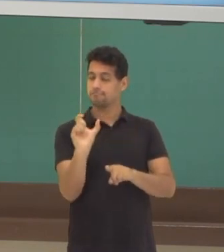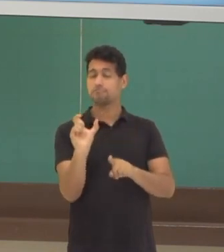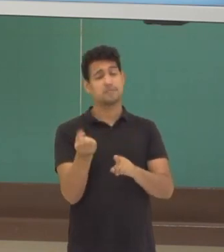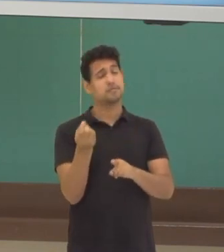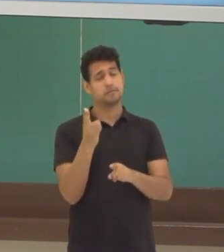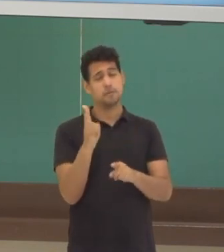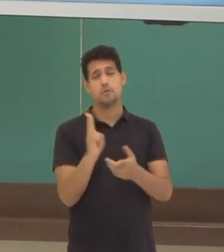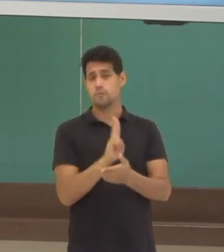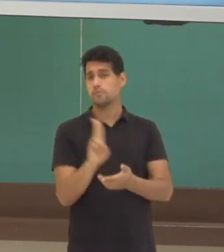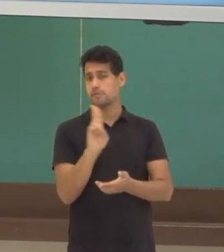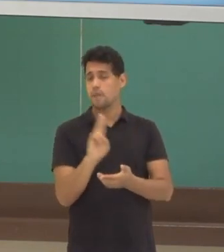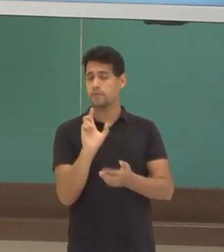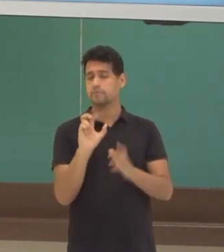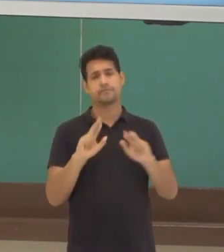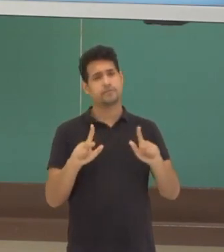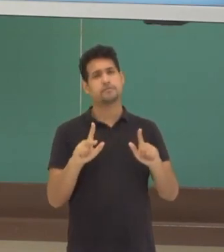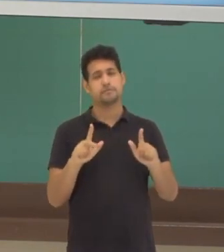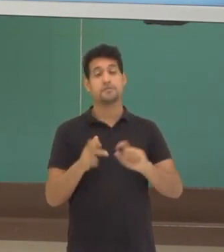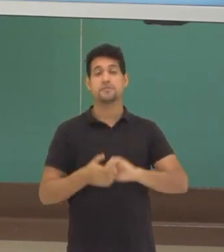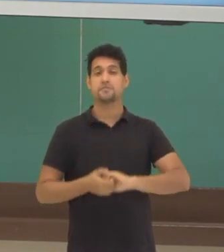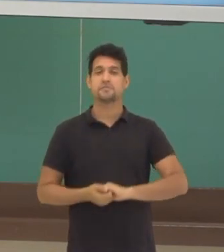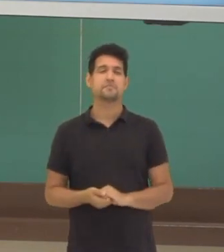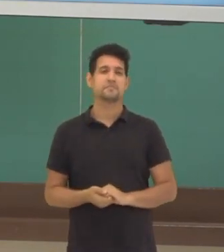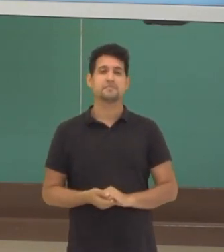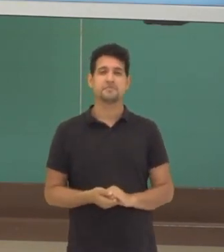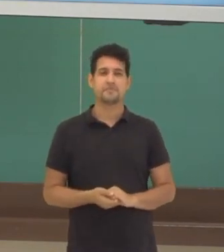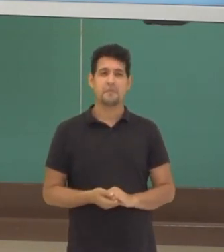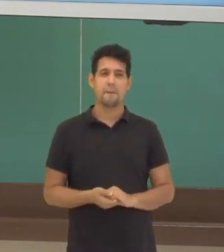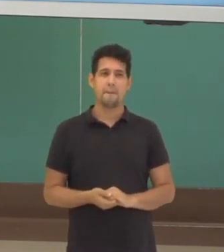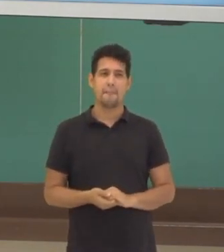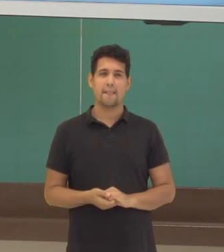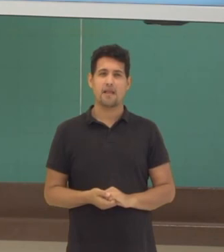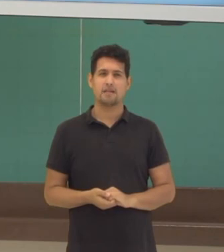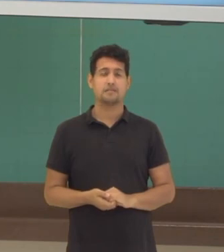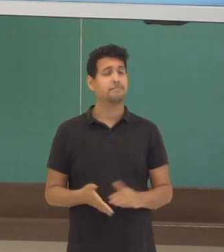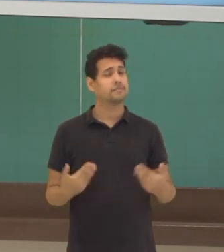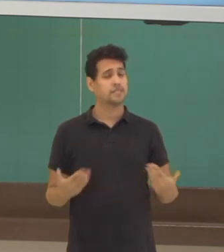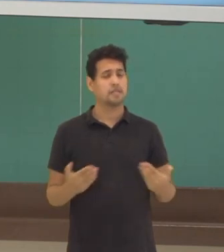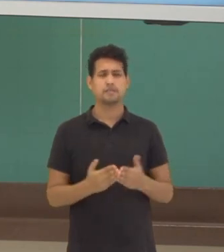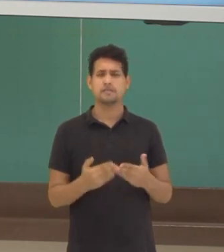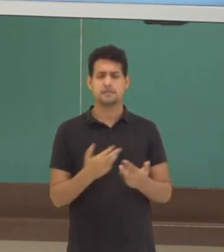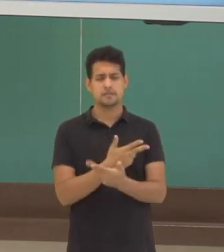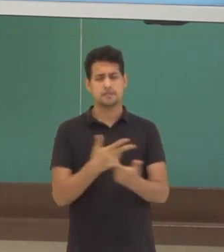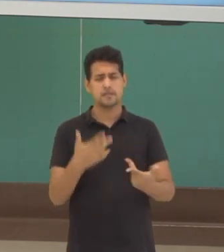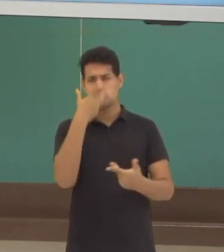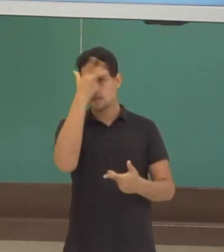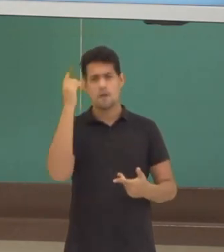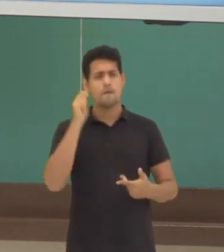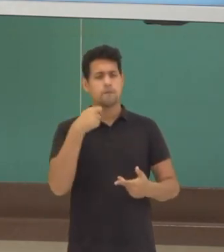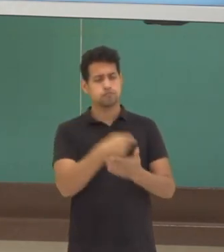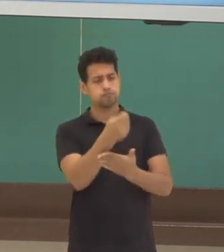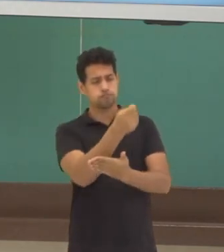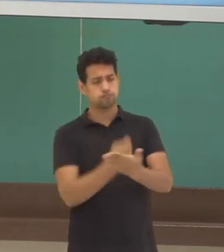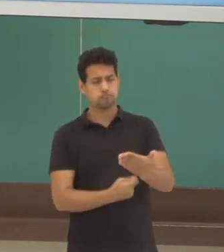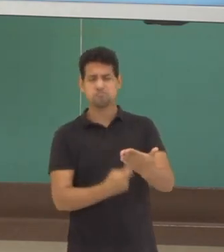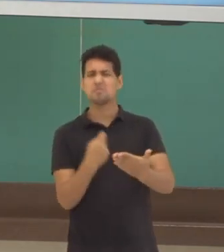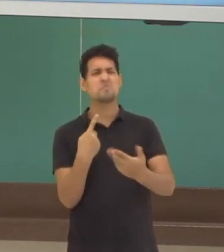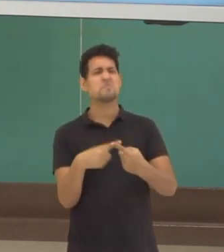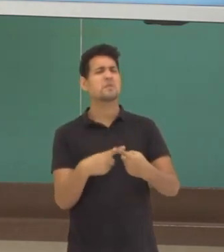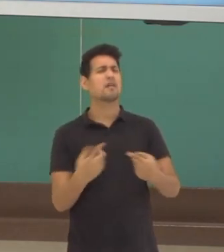as primeiras lembranças que trago em mim. Agora eu quero perguntar aqui, ó. Vocês observaram o trecho